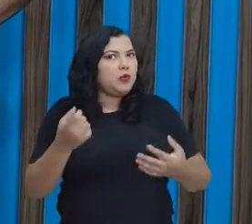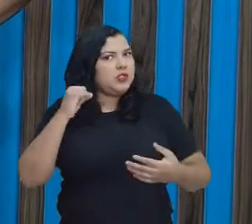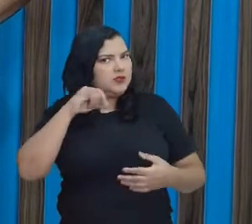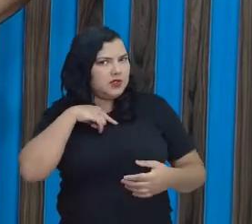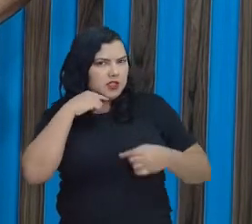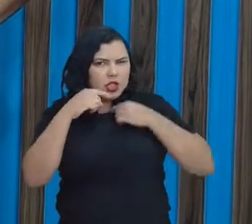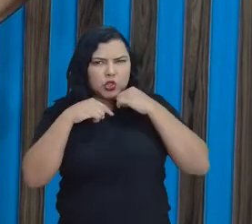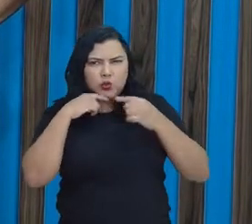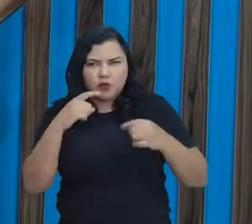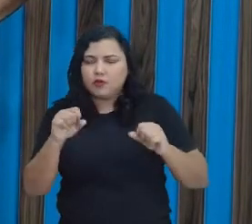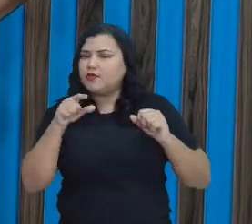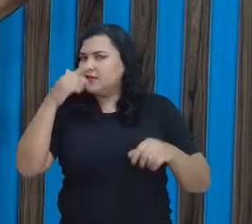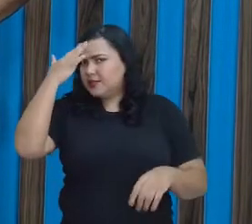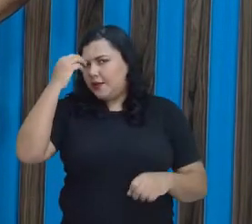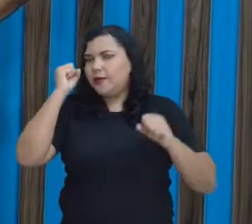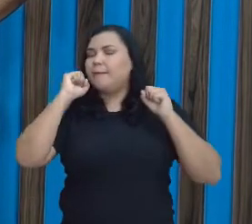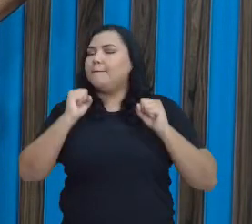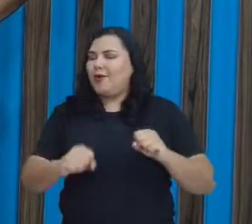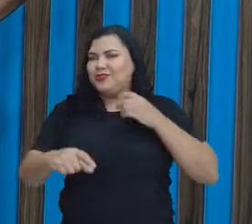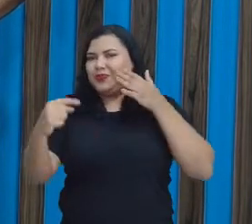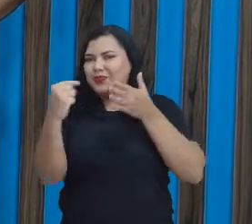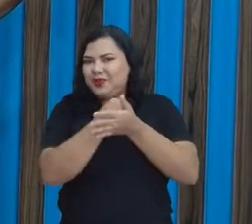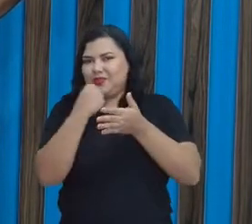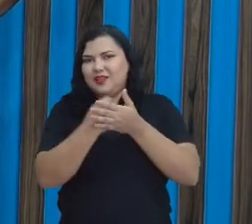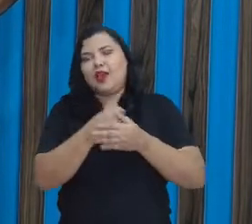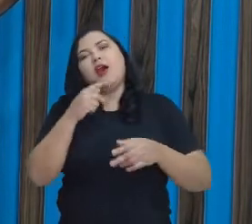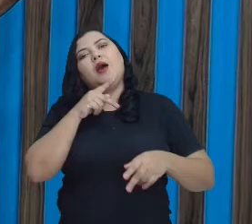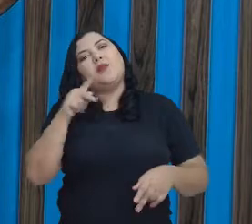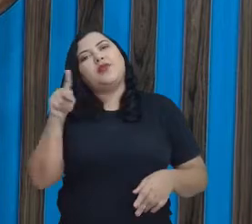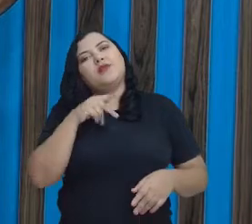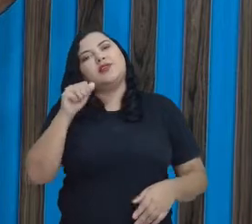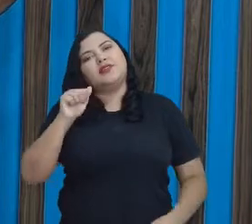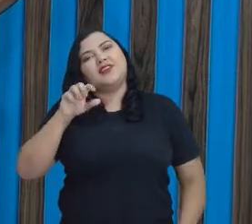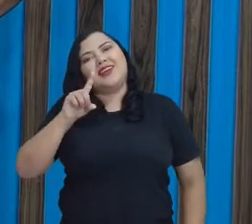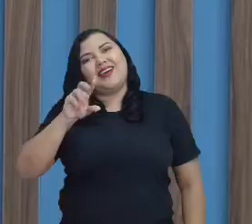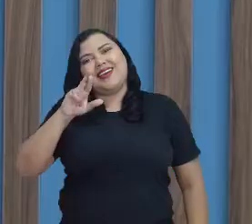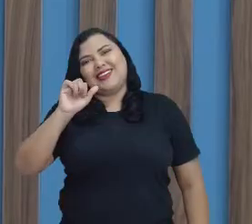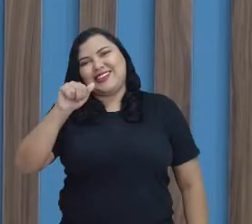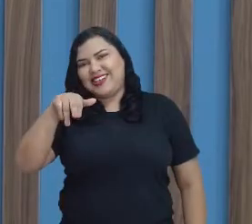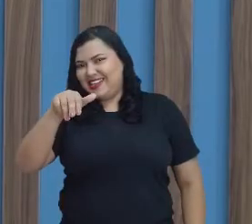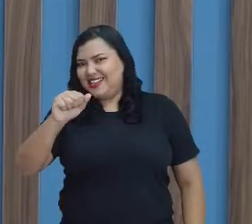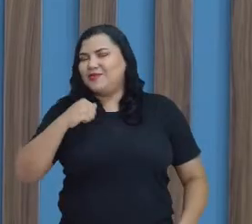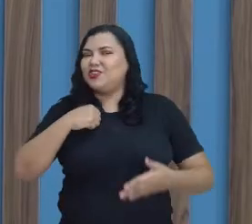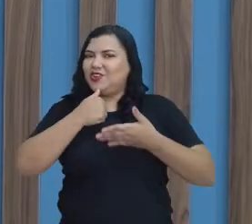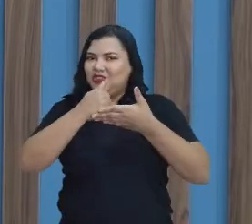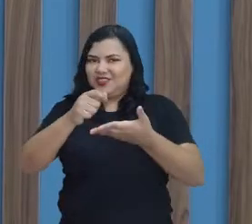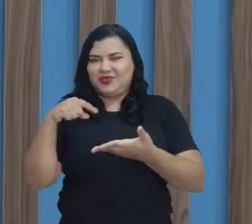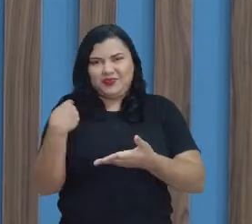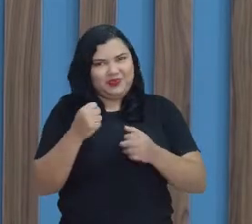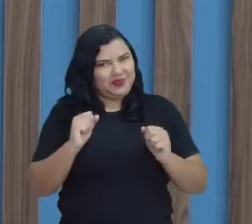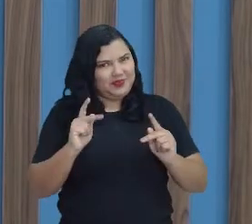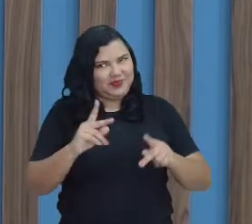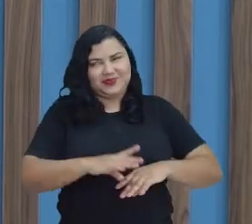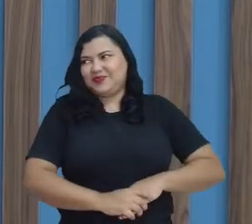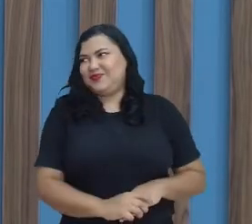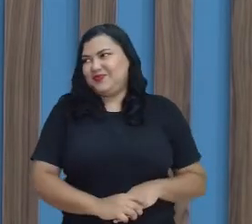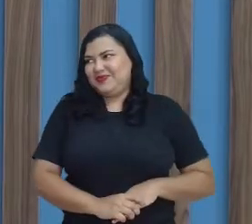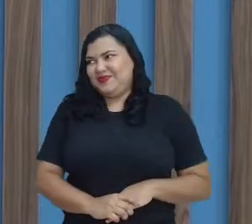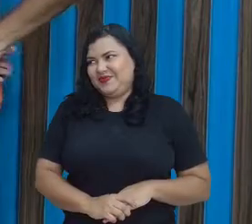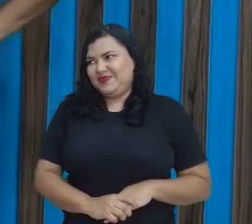dúvida, você sabe, a professora Adriana está aí para te ajudar, para me ajudar, para nos ajudar, tá certo? Isso. Então,